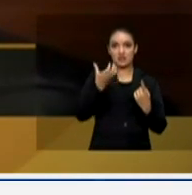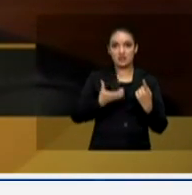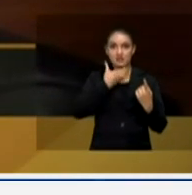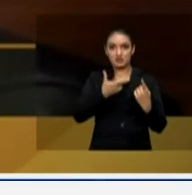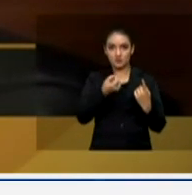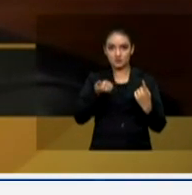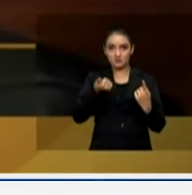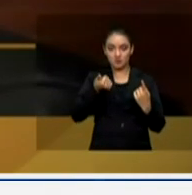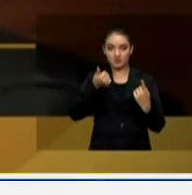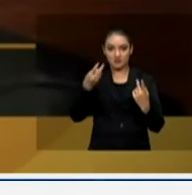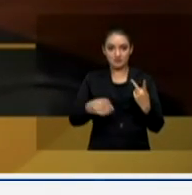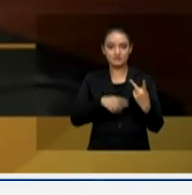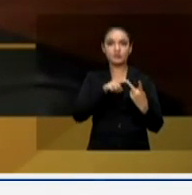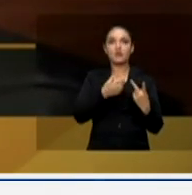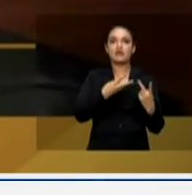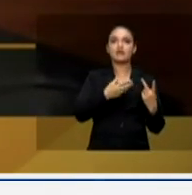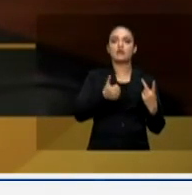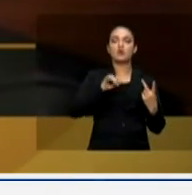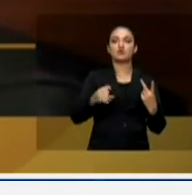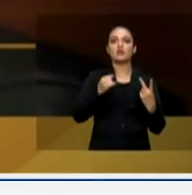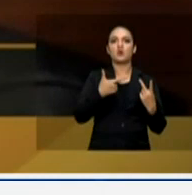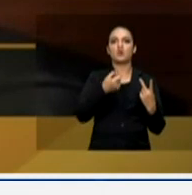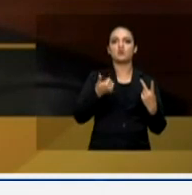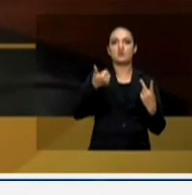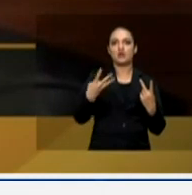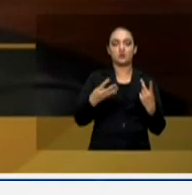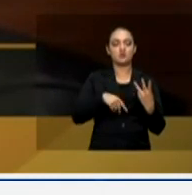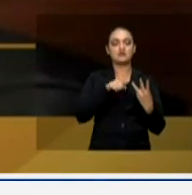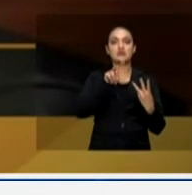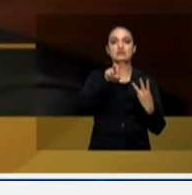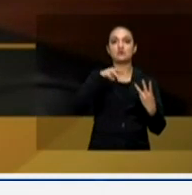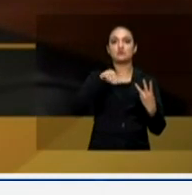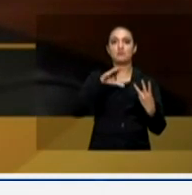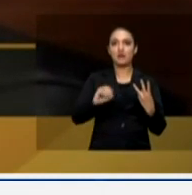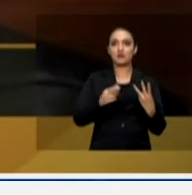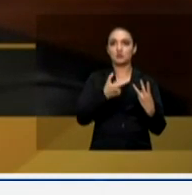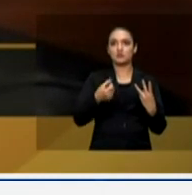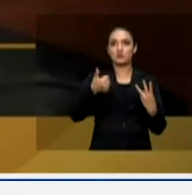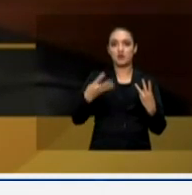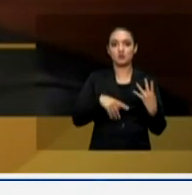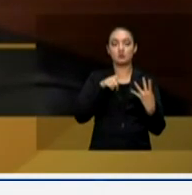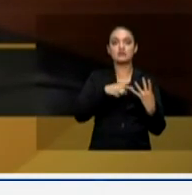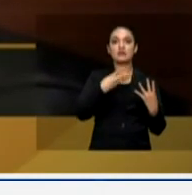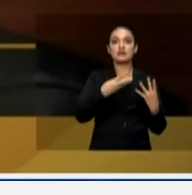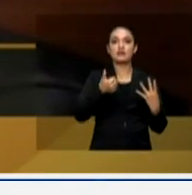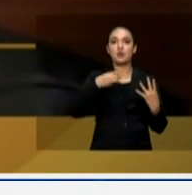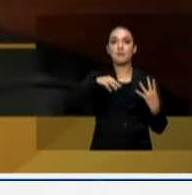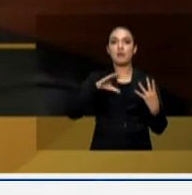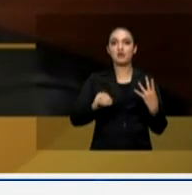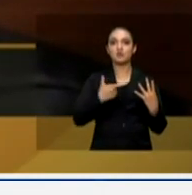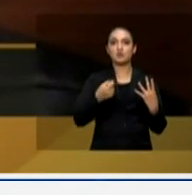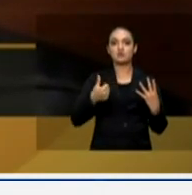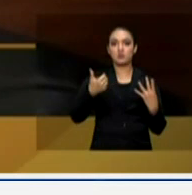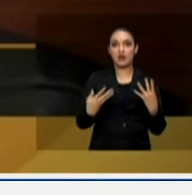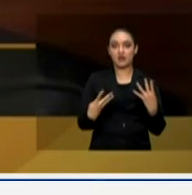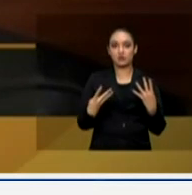podem ser validados e, a partir dali, segue a instrução. Lula não foi absolvido coisa nenhuma e a análise